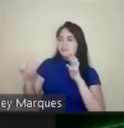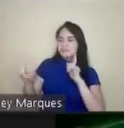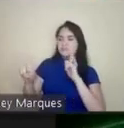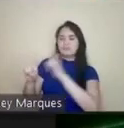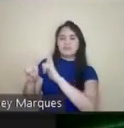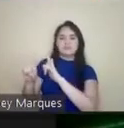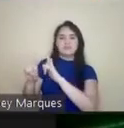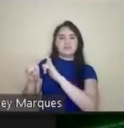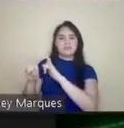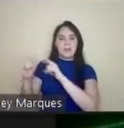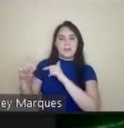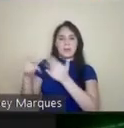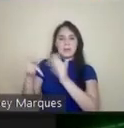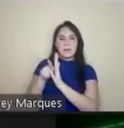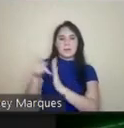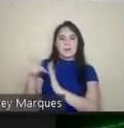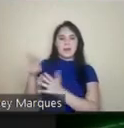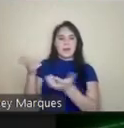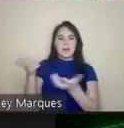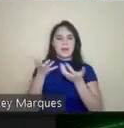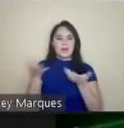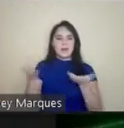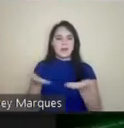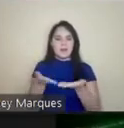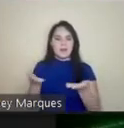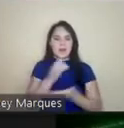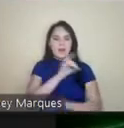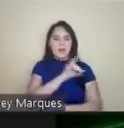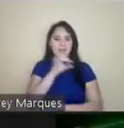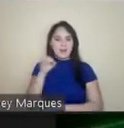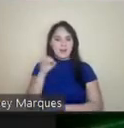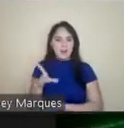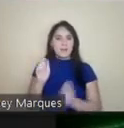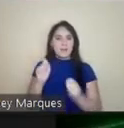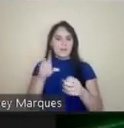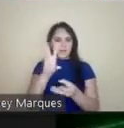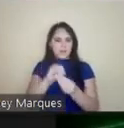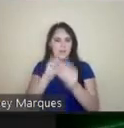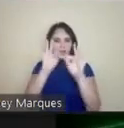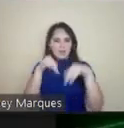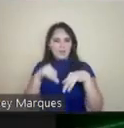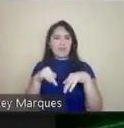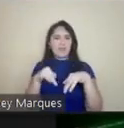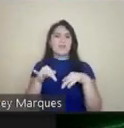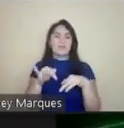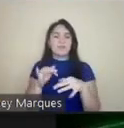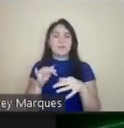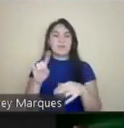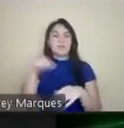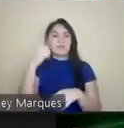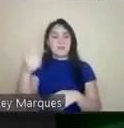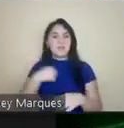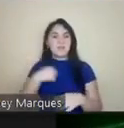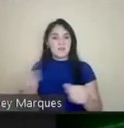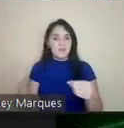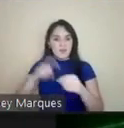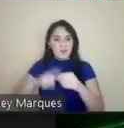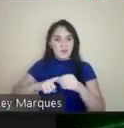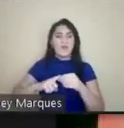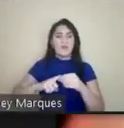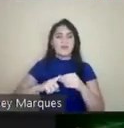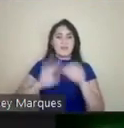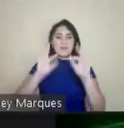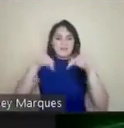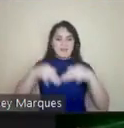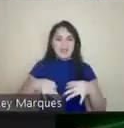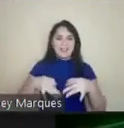queria passar para cada um fazer as suas considerações e aí eu volto e encerro